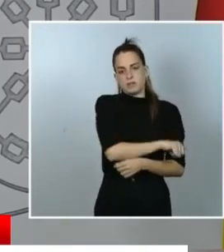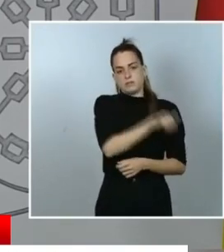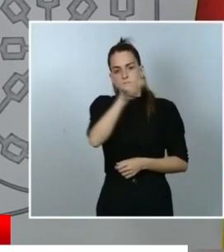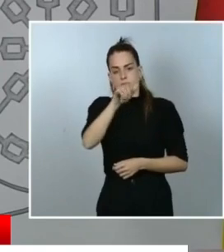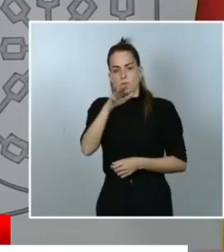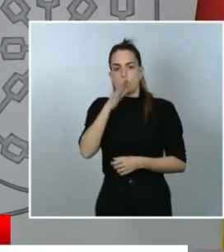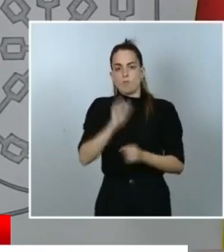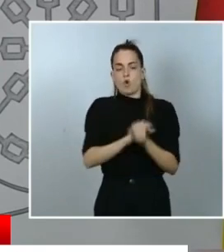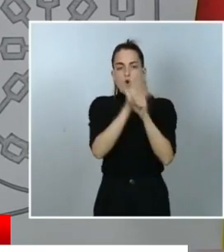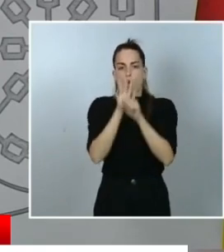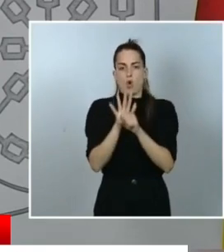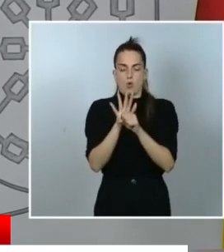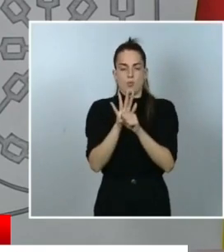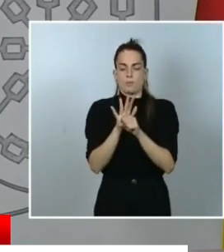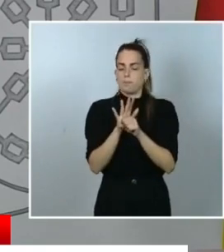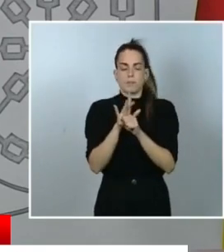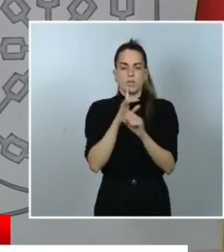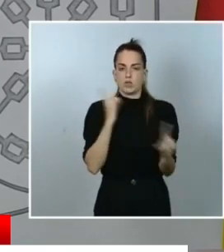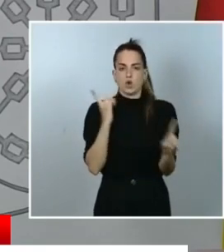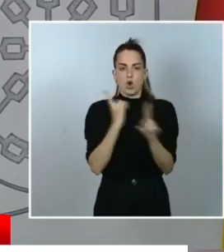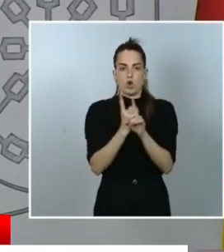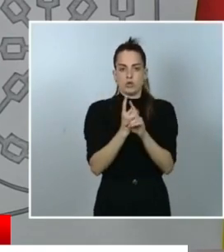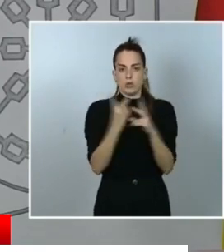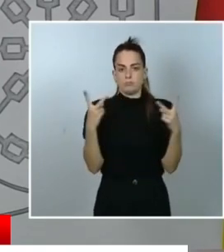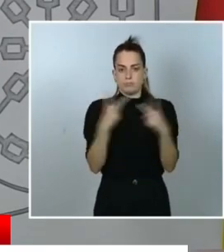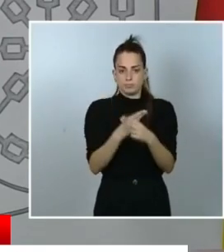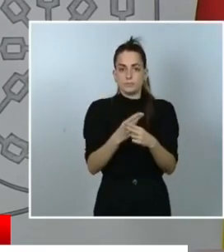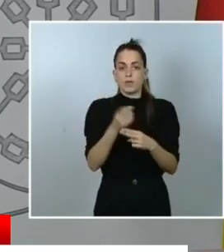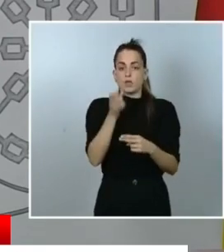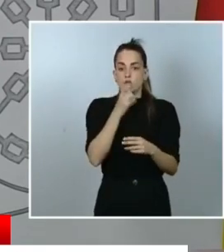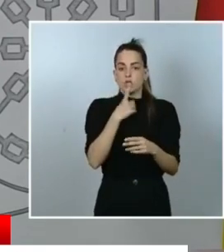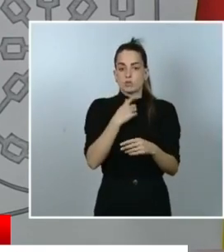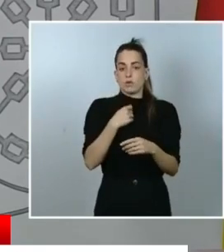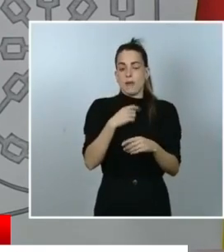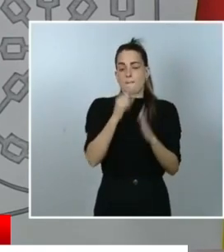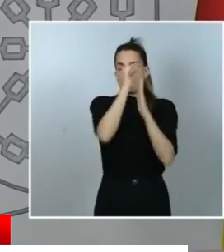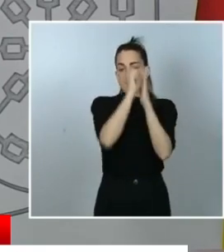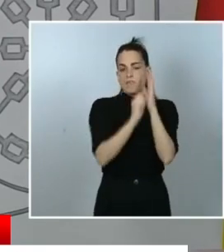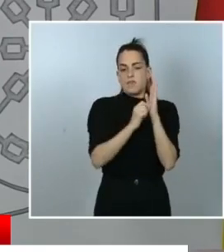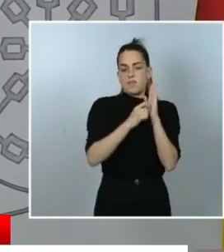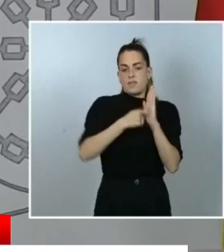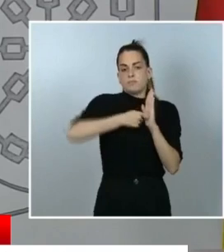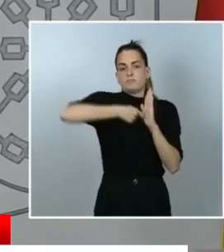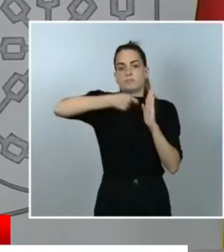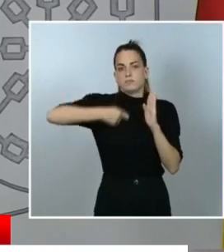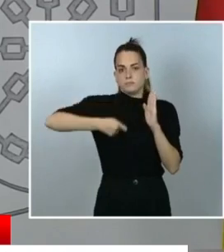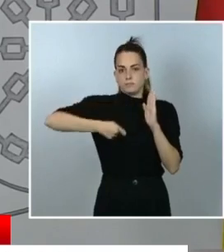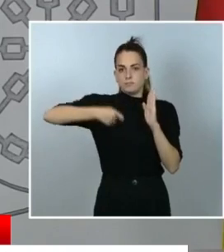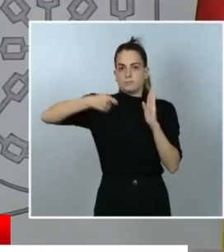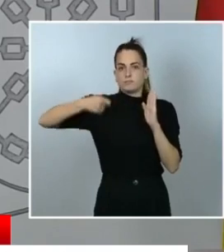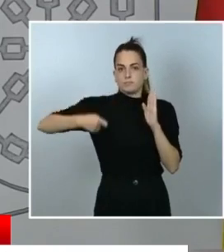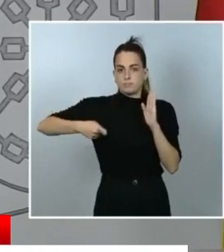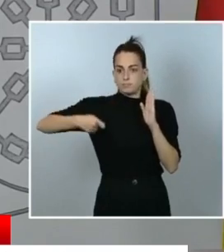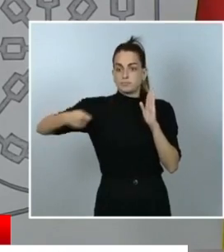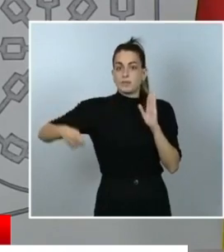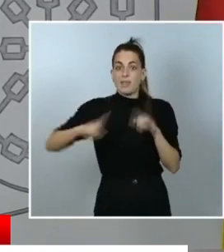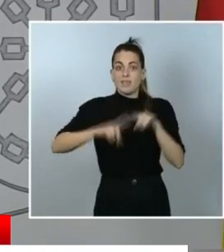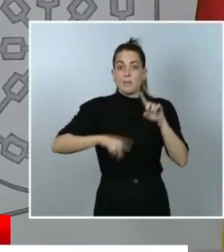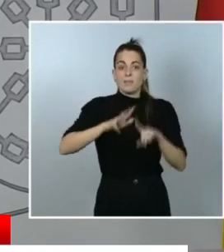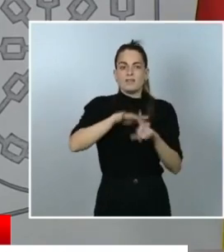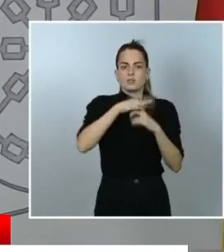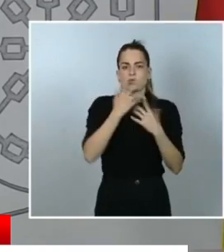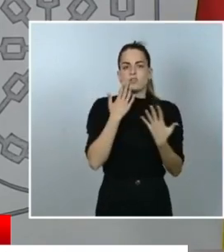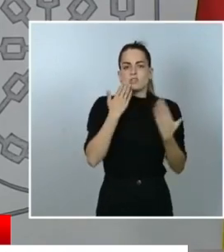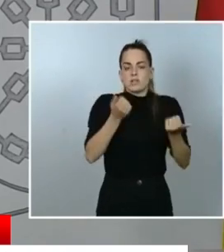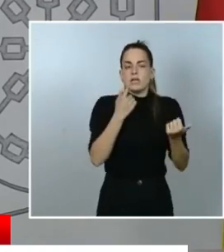recomende. Apenas cidadãos espanhóis e de Andorra, assim como os estrangeiros residentes